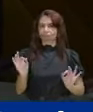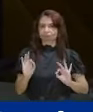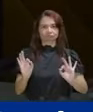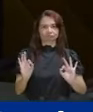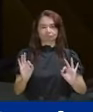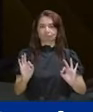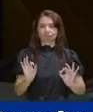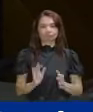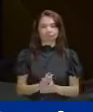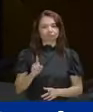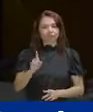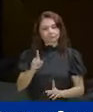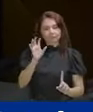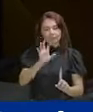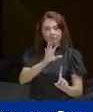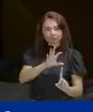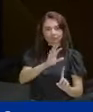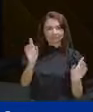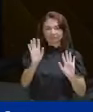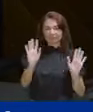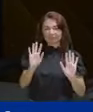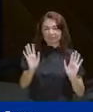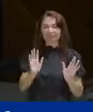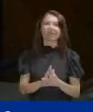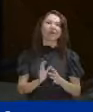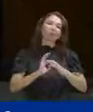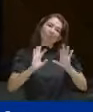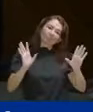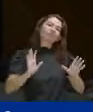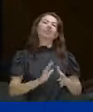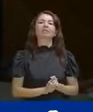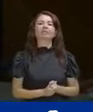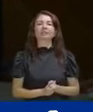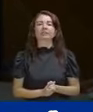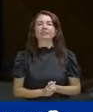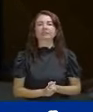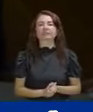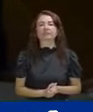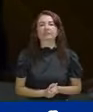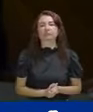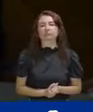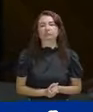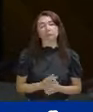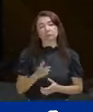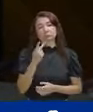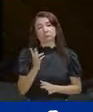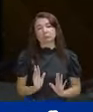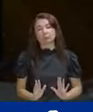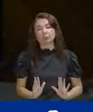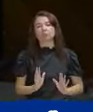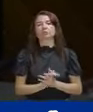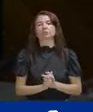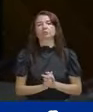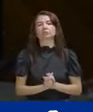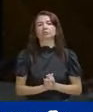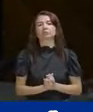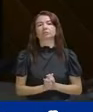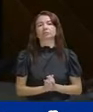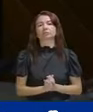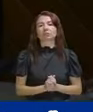Que ela não tem nenhum problema nesse sentido. A não ser que ela declarasse isso, que estou convicta e não vou voltar